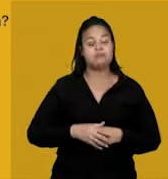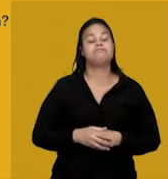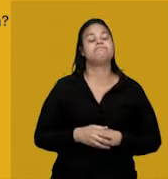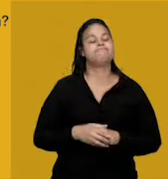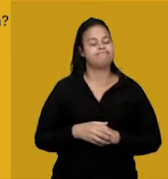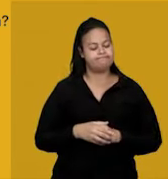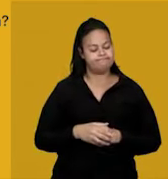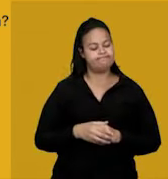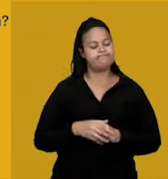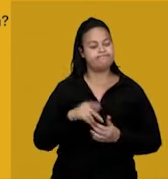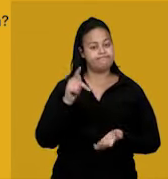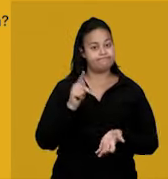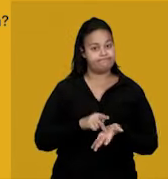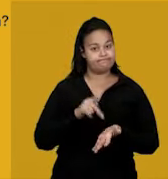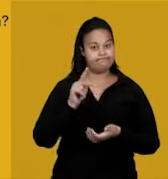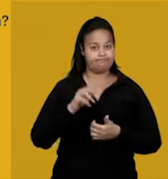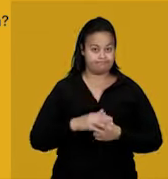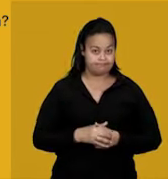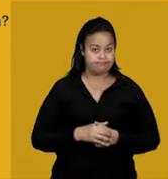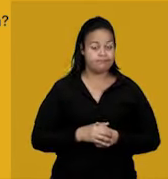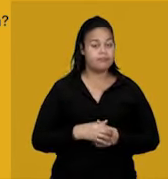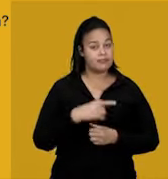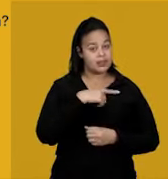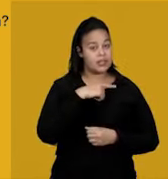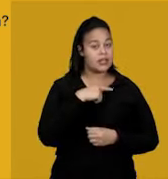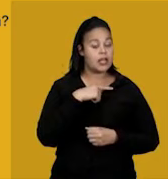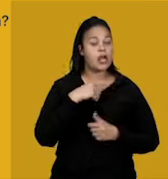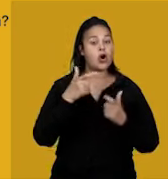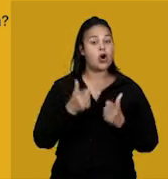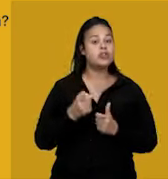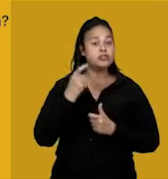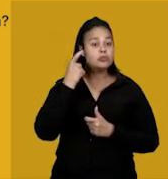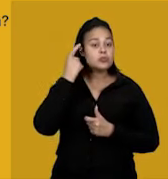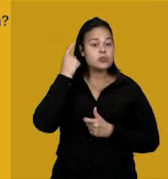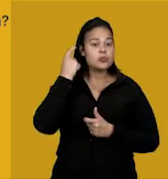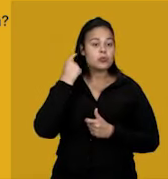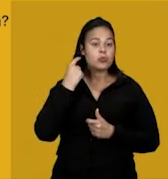que vai estar presente nas nossas orelhas, por exemplo.